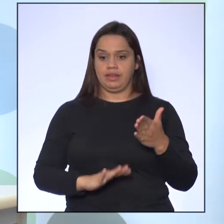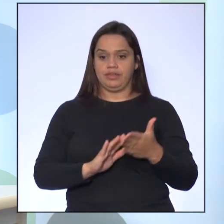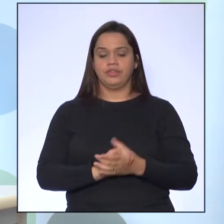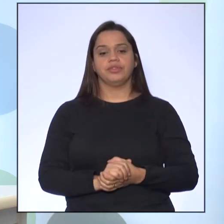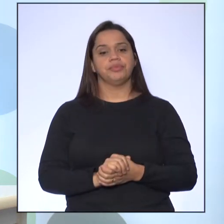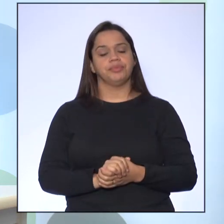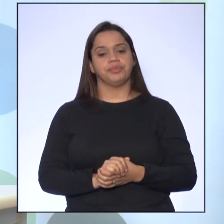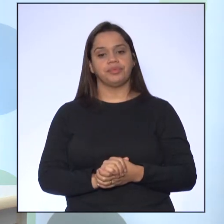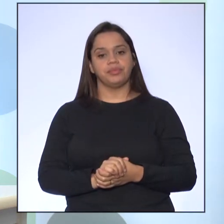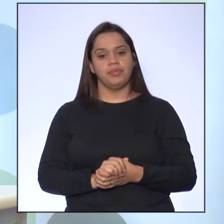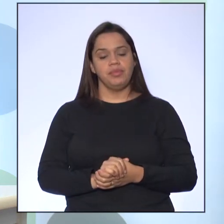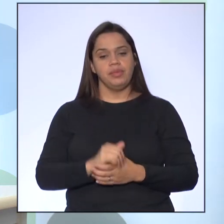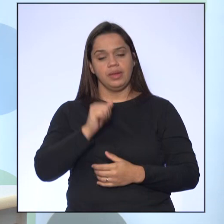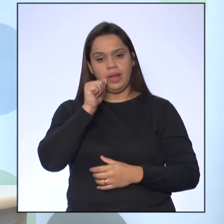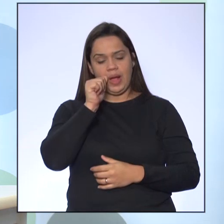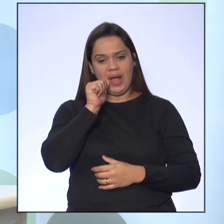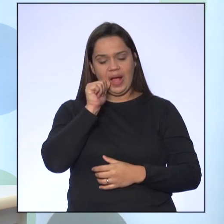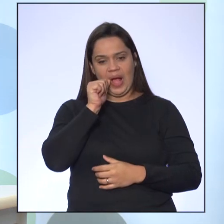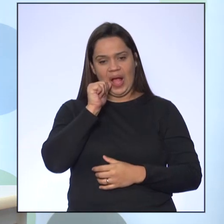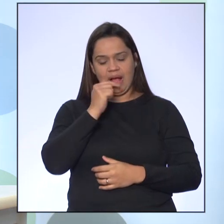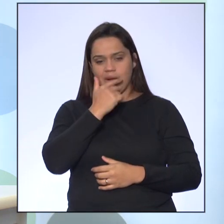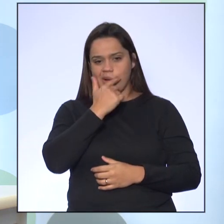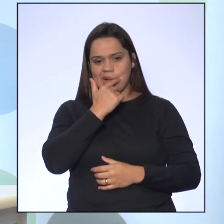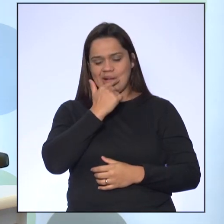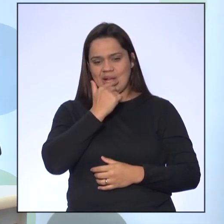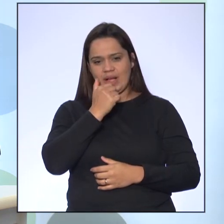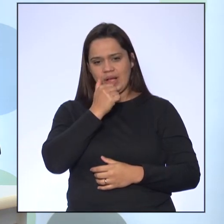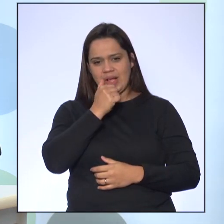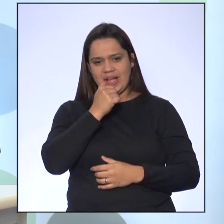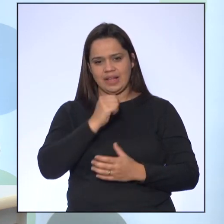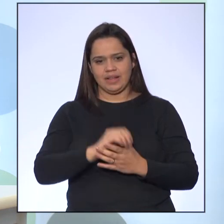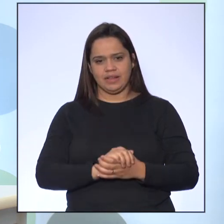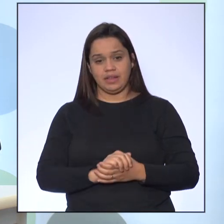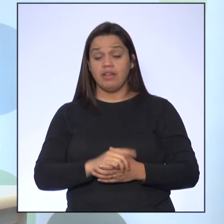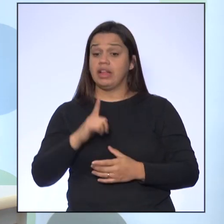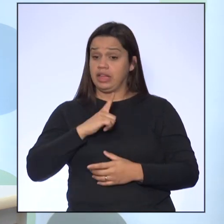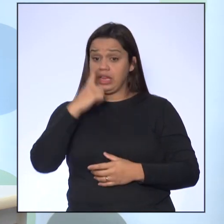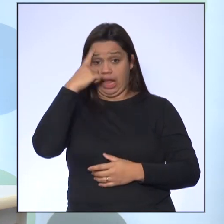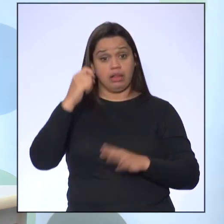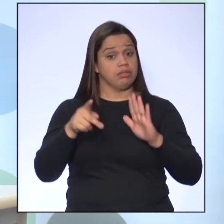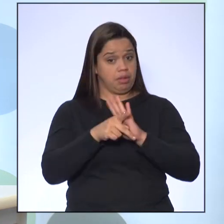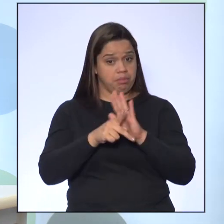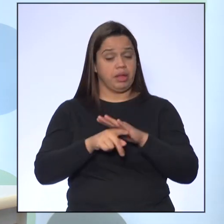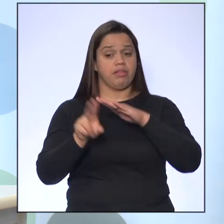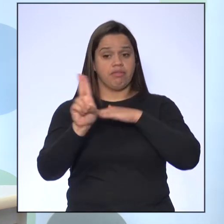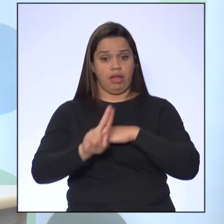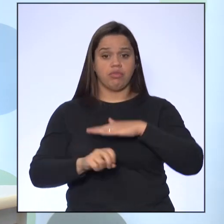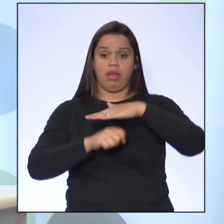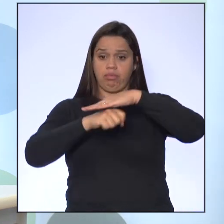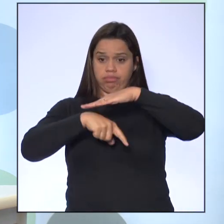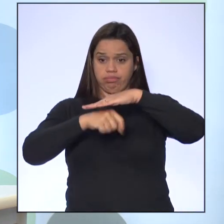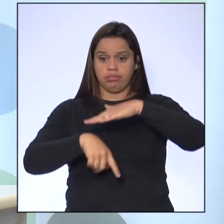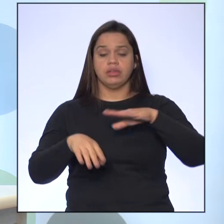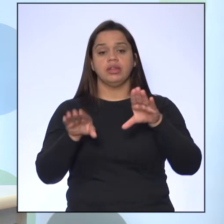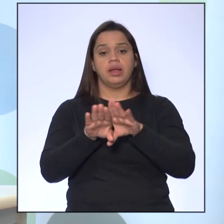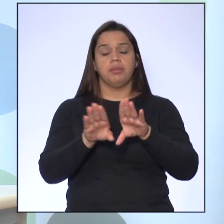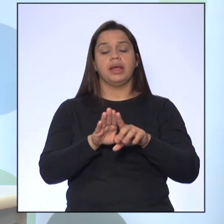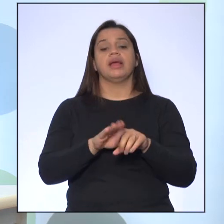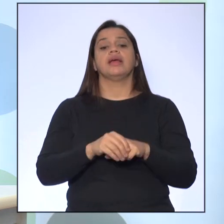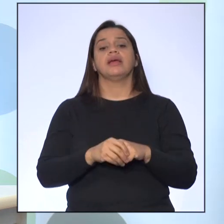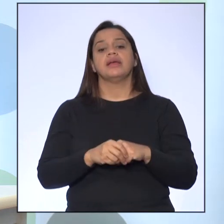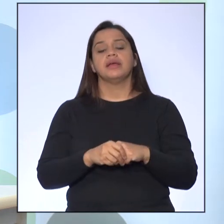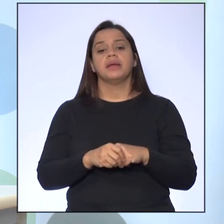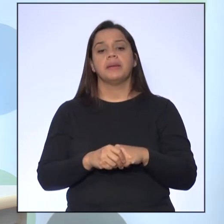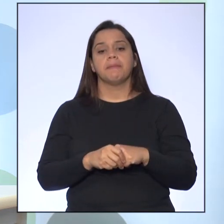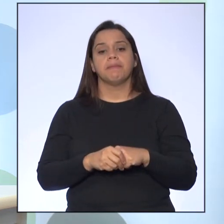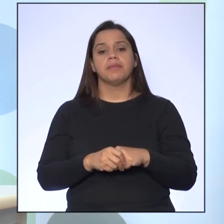Nessa próxima atividade para vocês aí, nós vamos ter a mesma ideia de fluxograma, né? E essa ideia de fluxograma